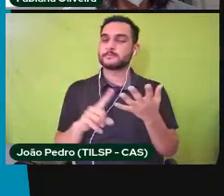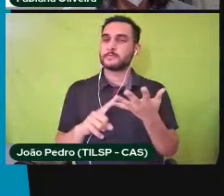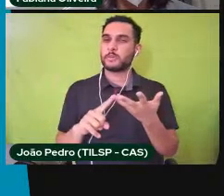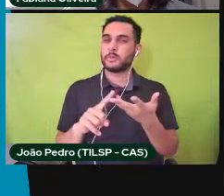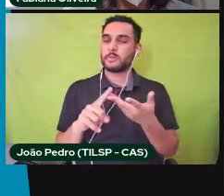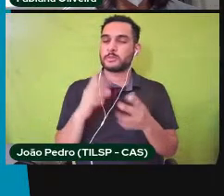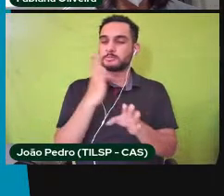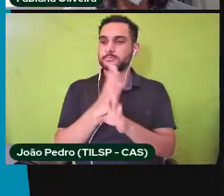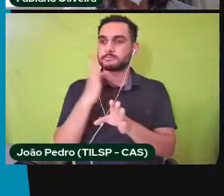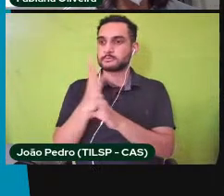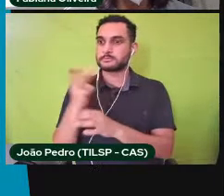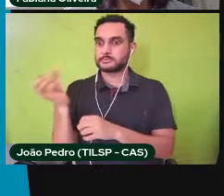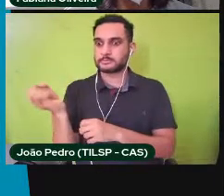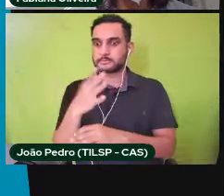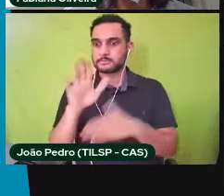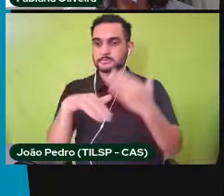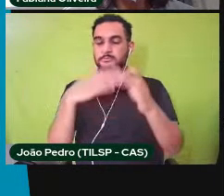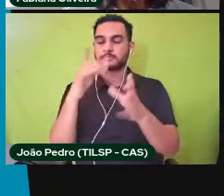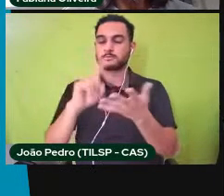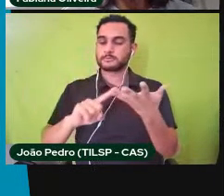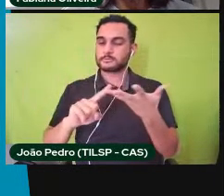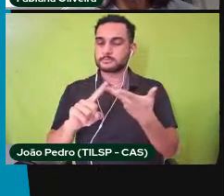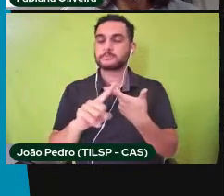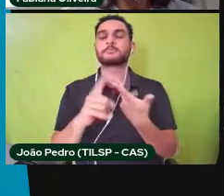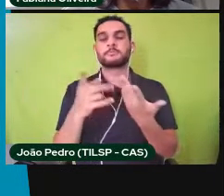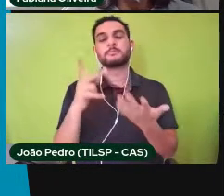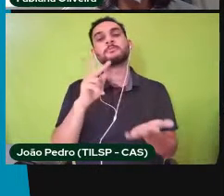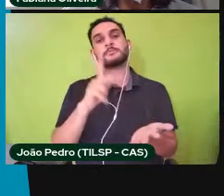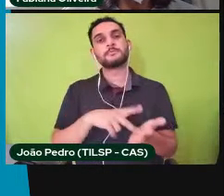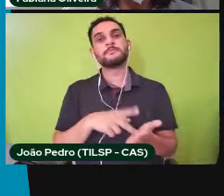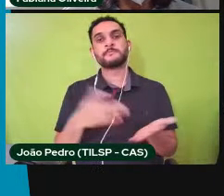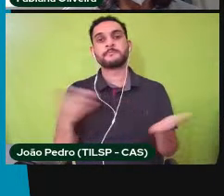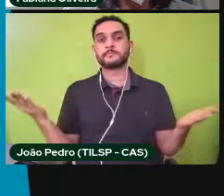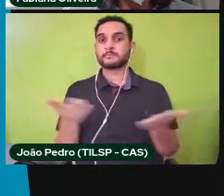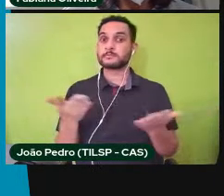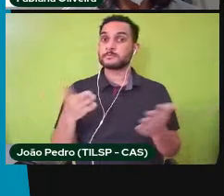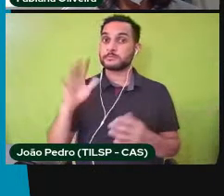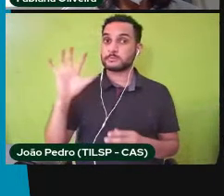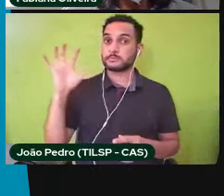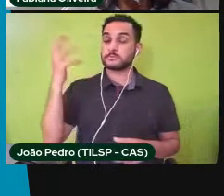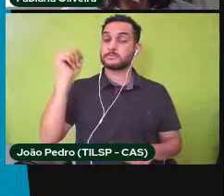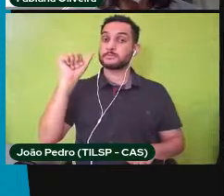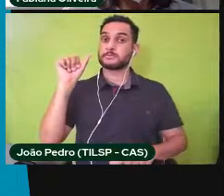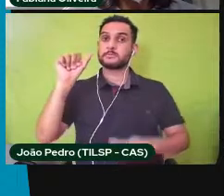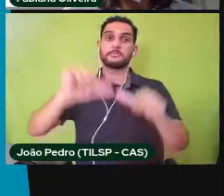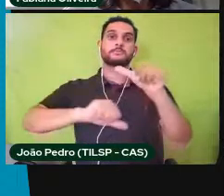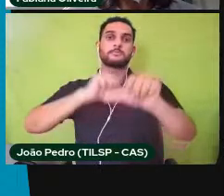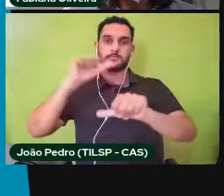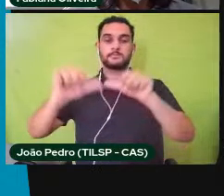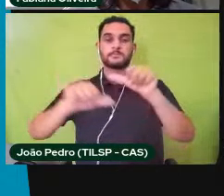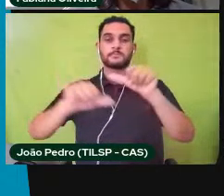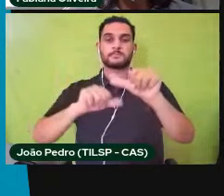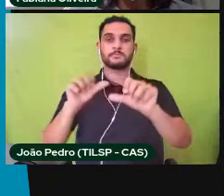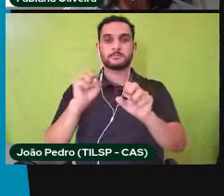descobertas. Realmente, nós estamos num período diferente da história e a